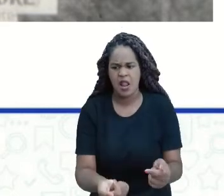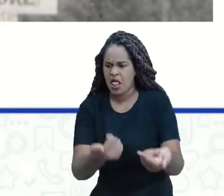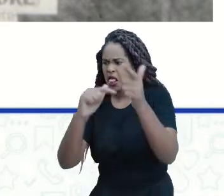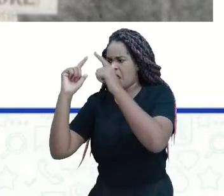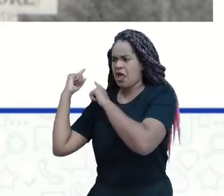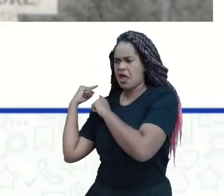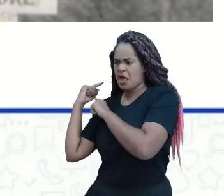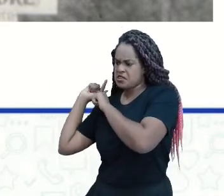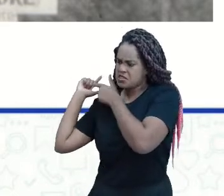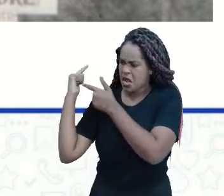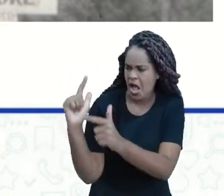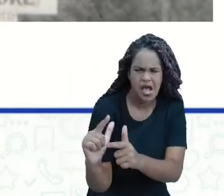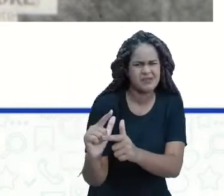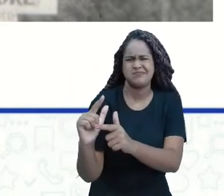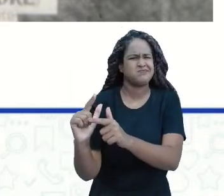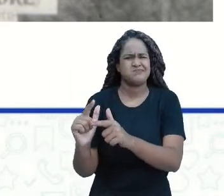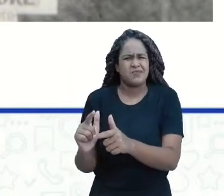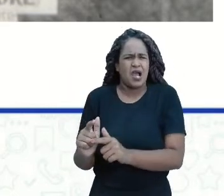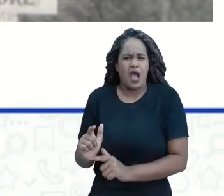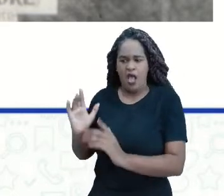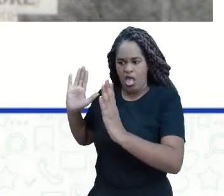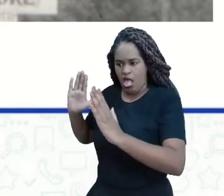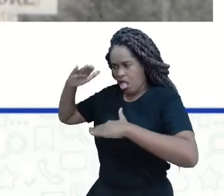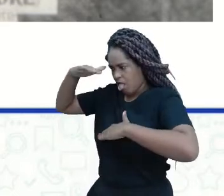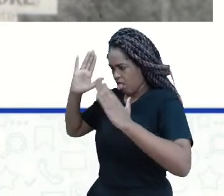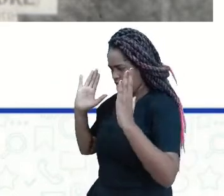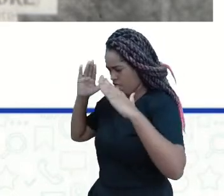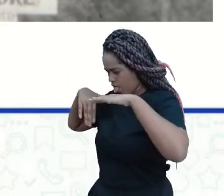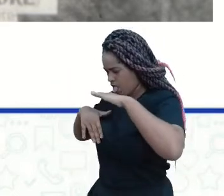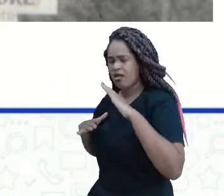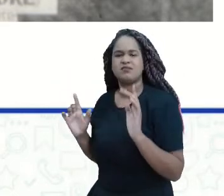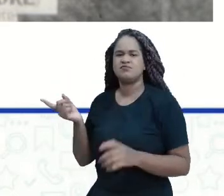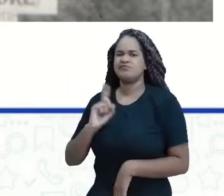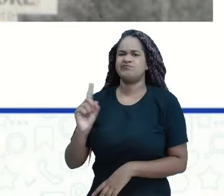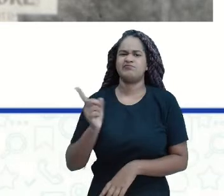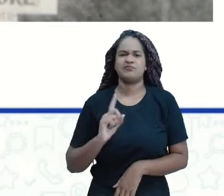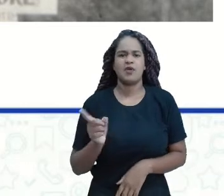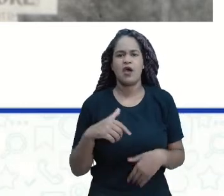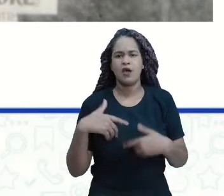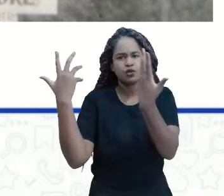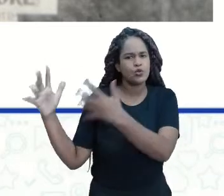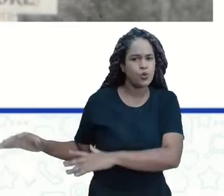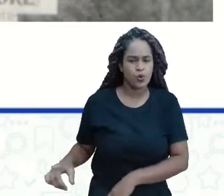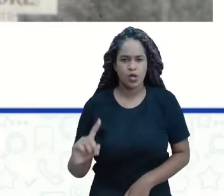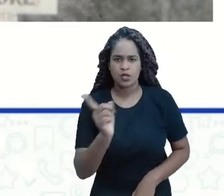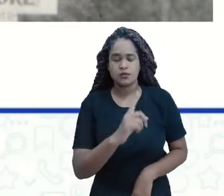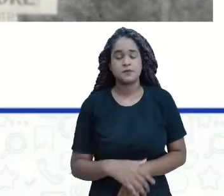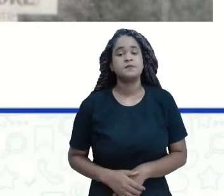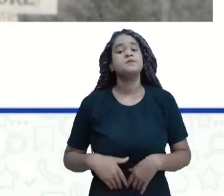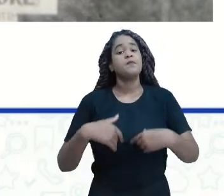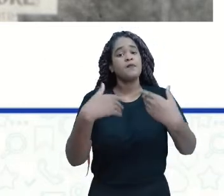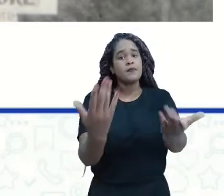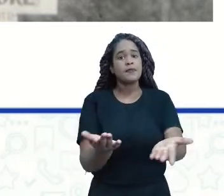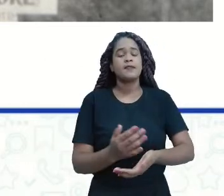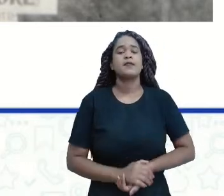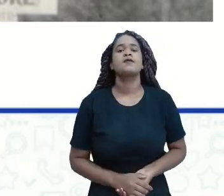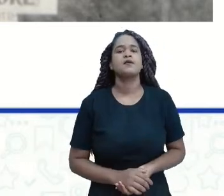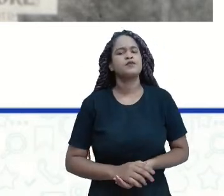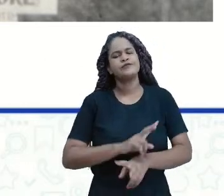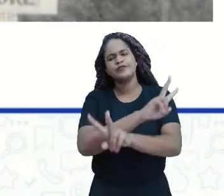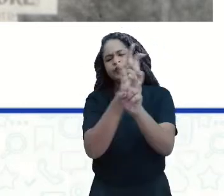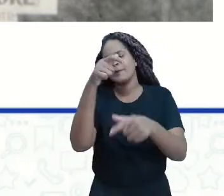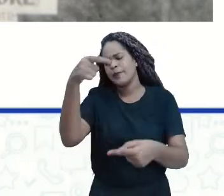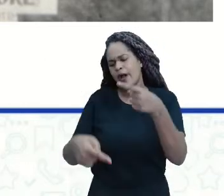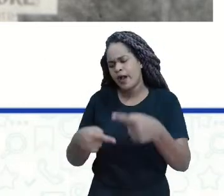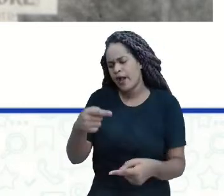fazia antes, né? Aquela arte tão rígida como era a arte neoclássica. né? Então, toda essa questão